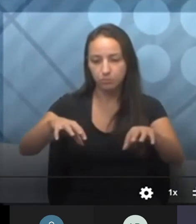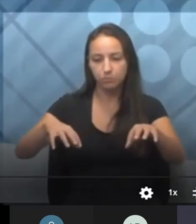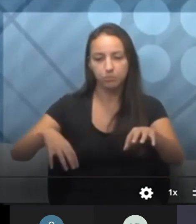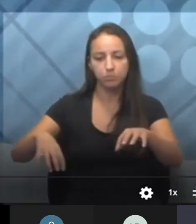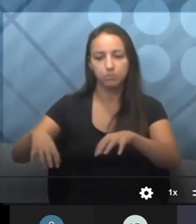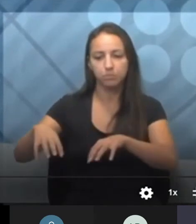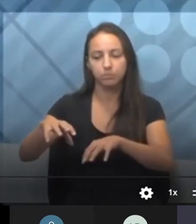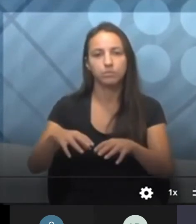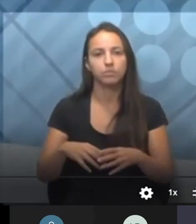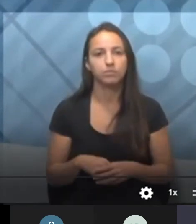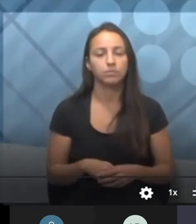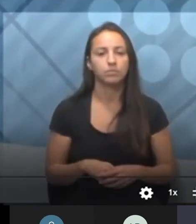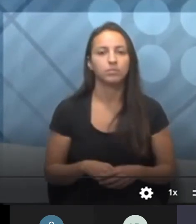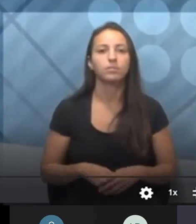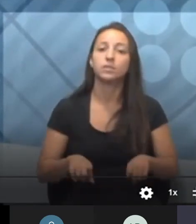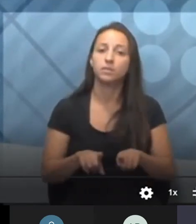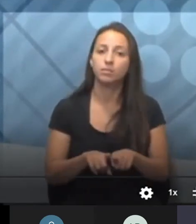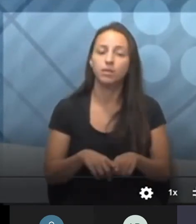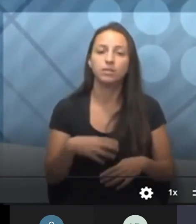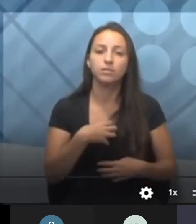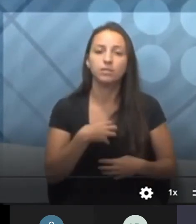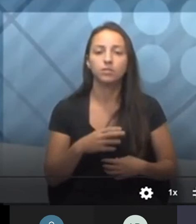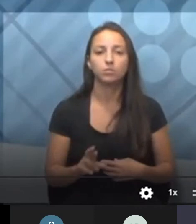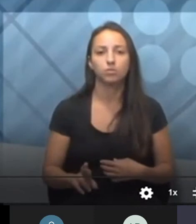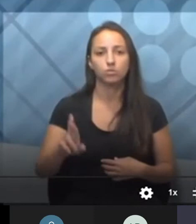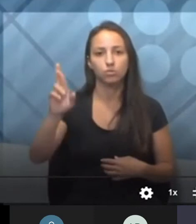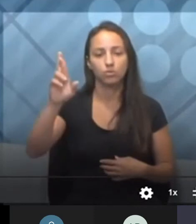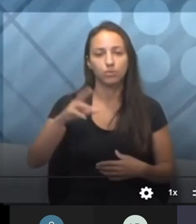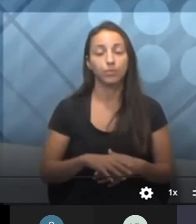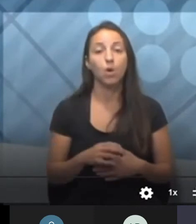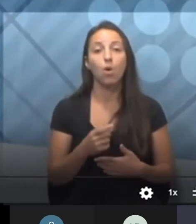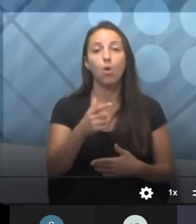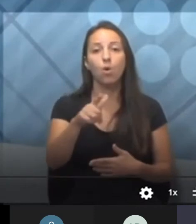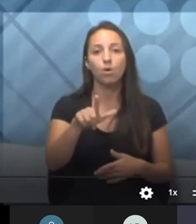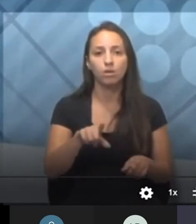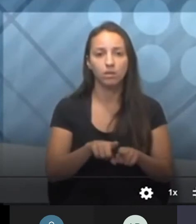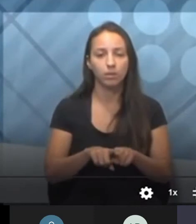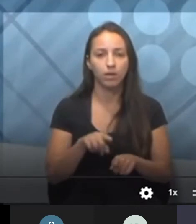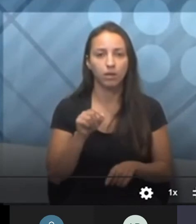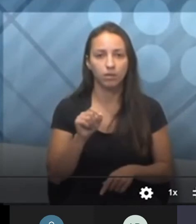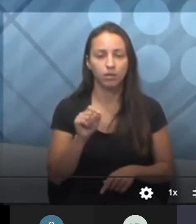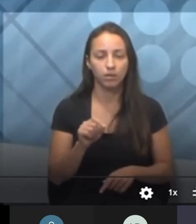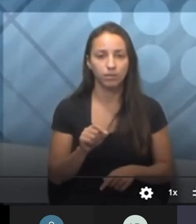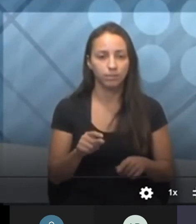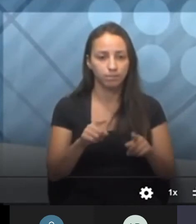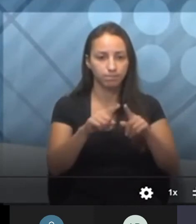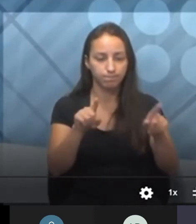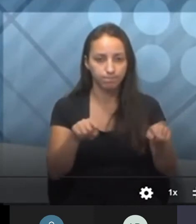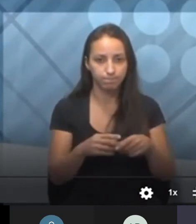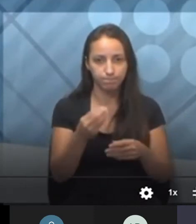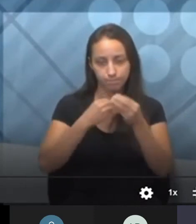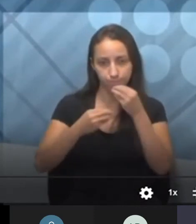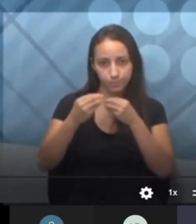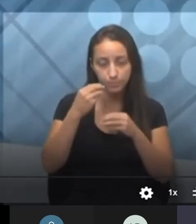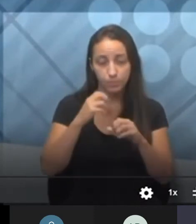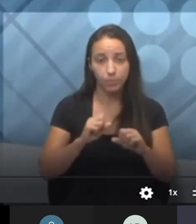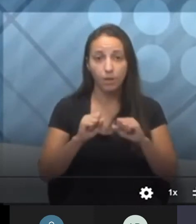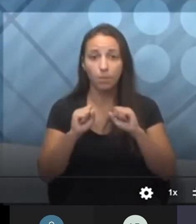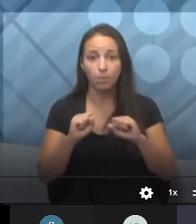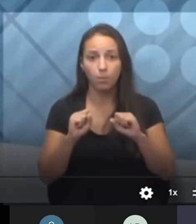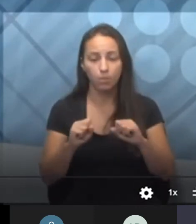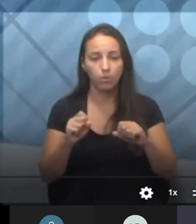aí então ela também vai se sentir proprietária. Outra questão é, o refeitório, nós já comentamos que ele